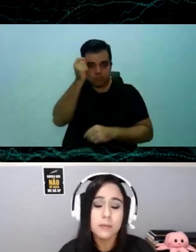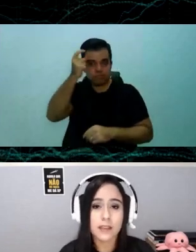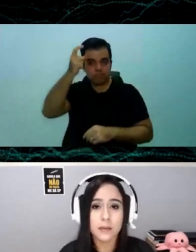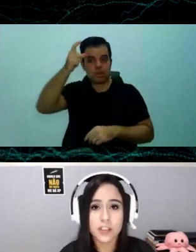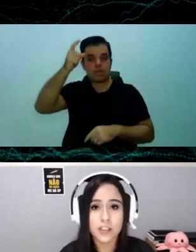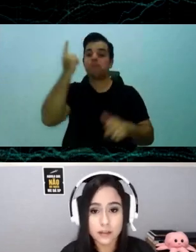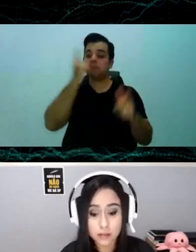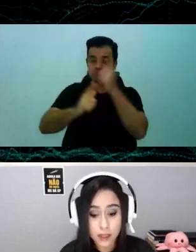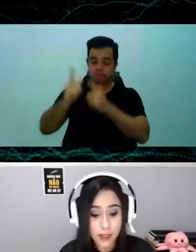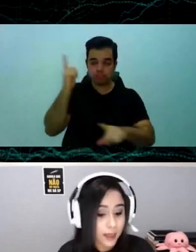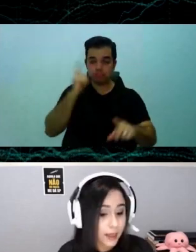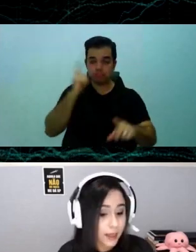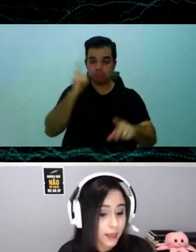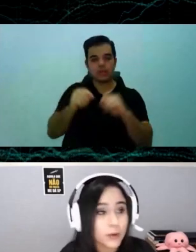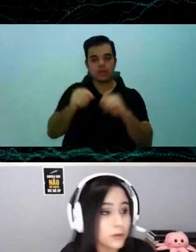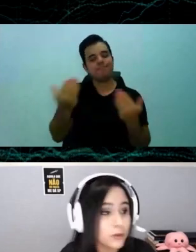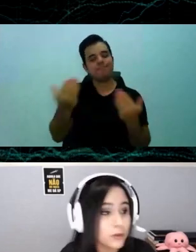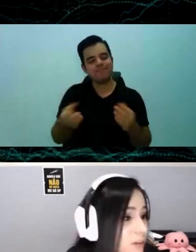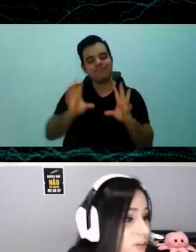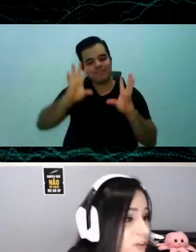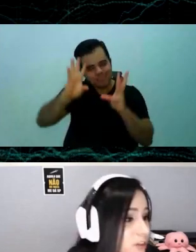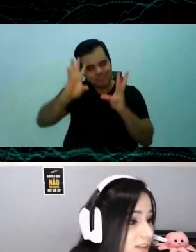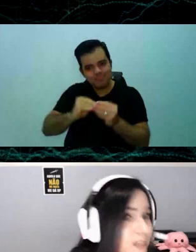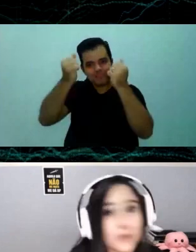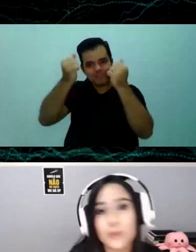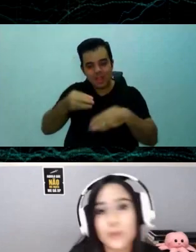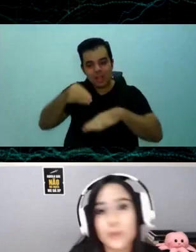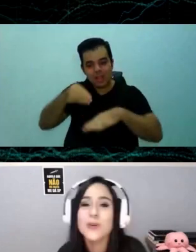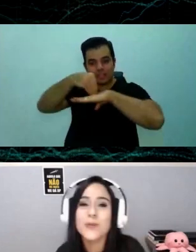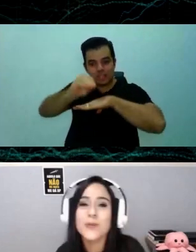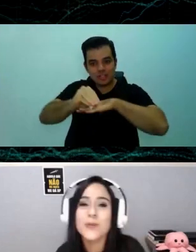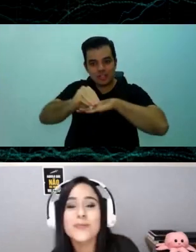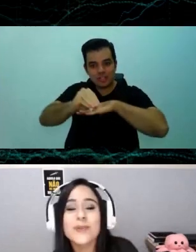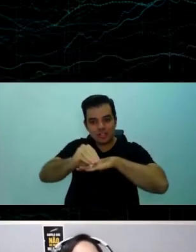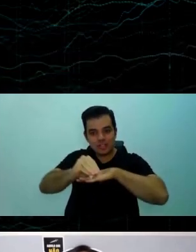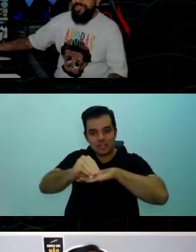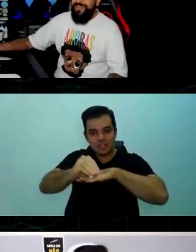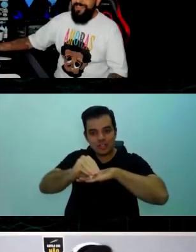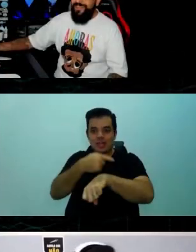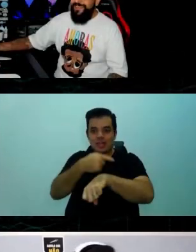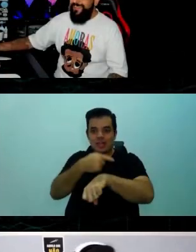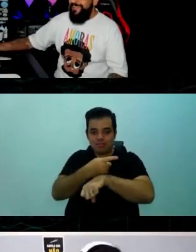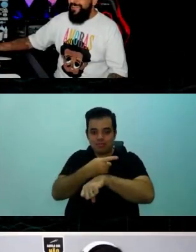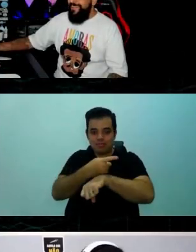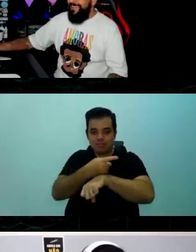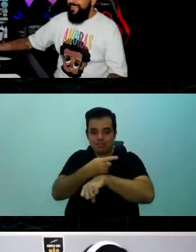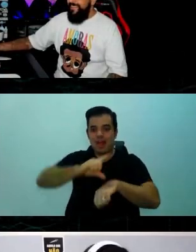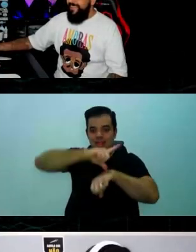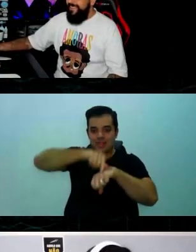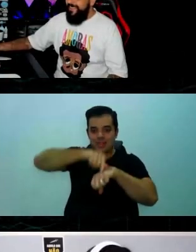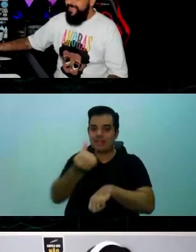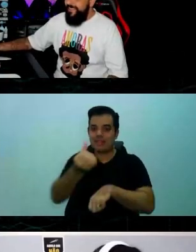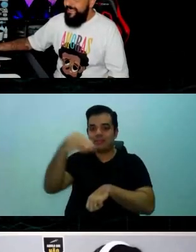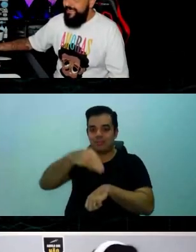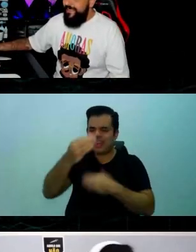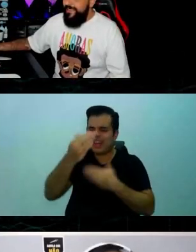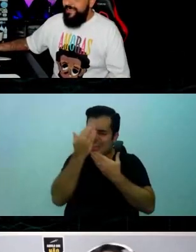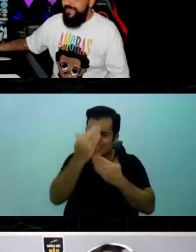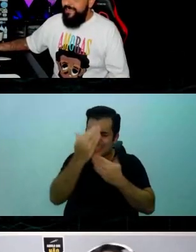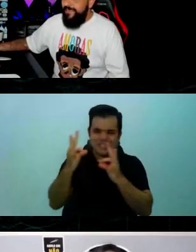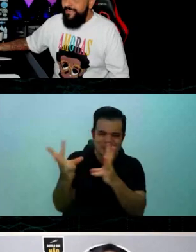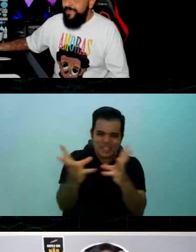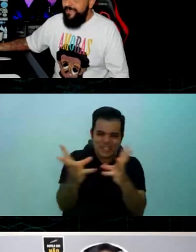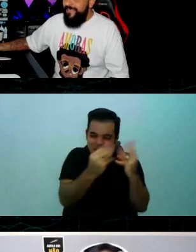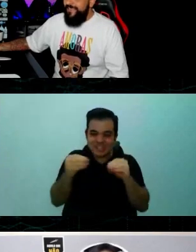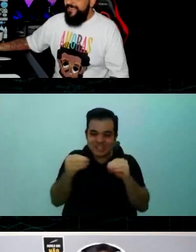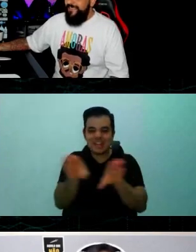Então, basicamente é isso. Eu dei minha contribuição, eu já passei 6 minutos do meu tempo. Eu quero agradecer para cada um de vocês que estiver